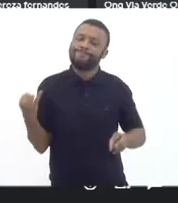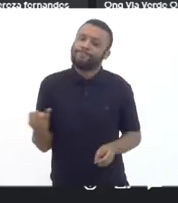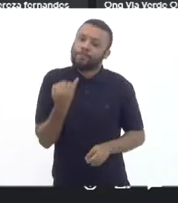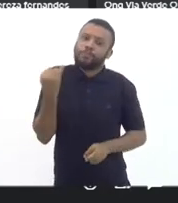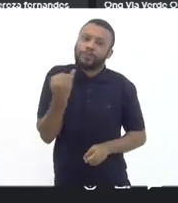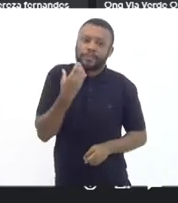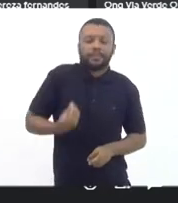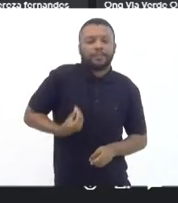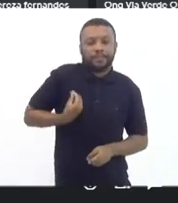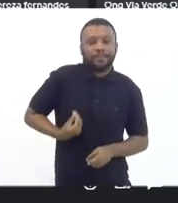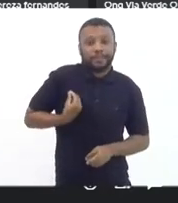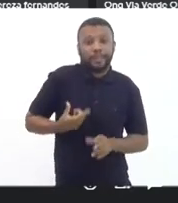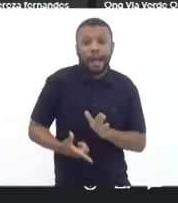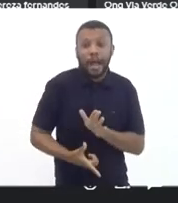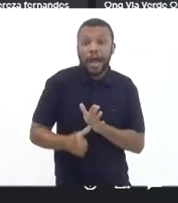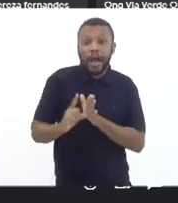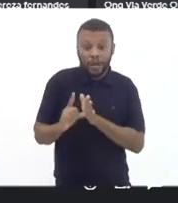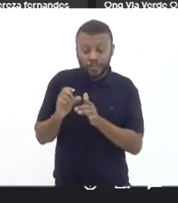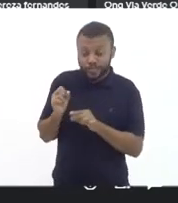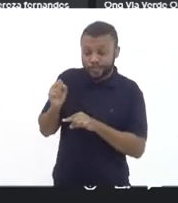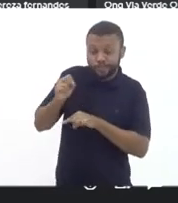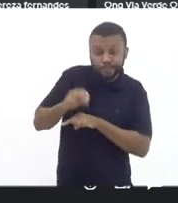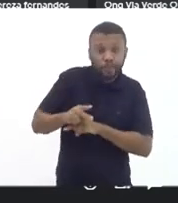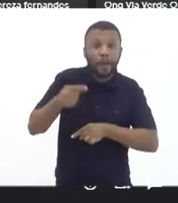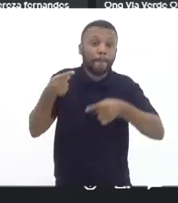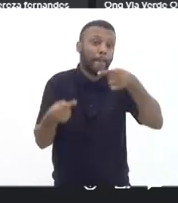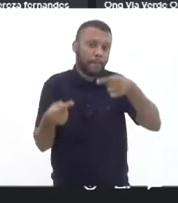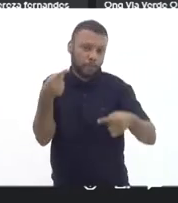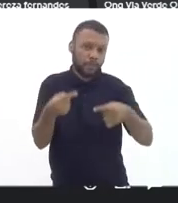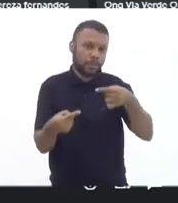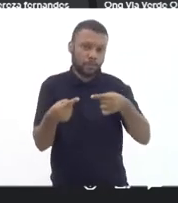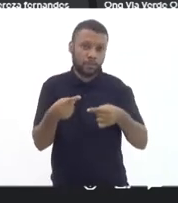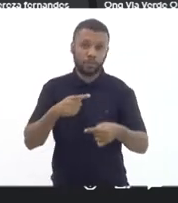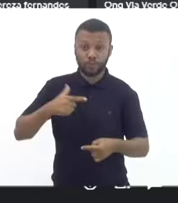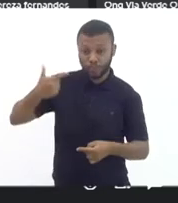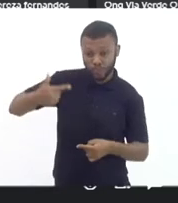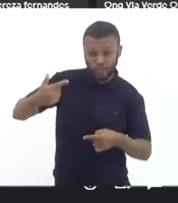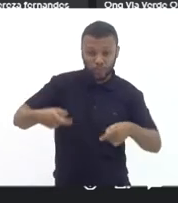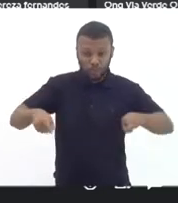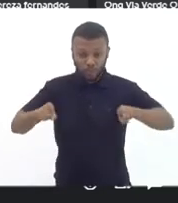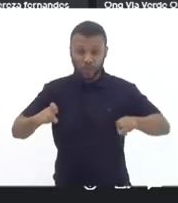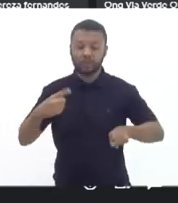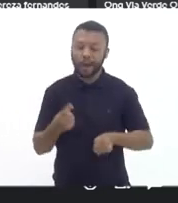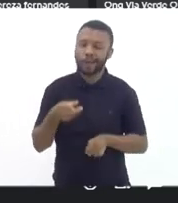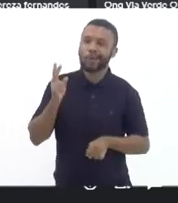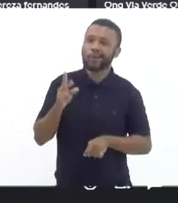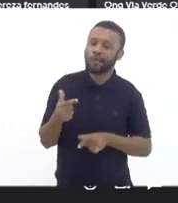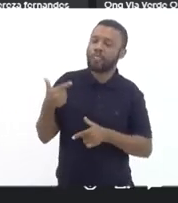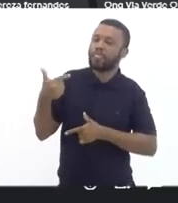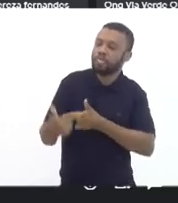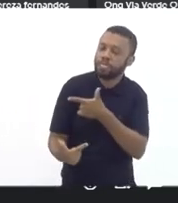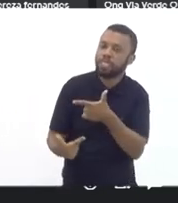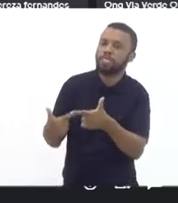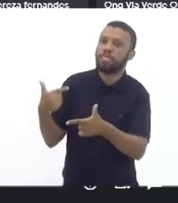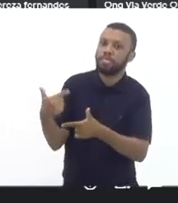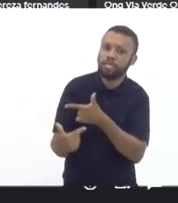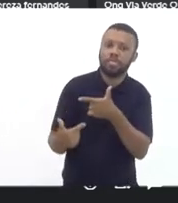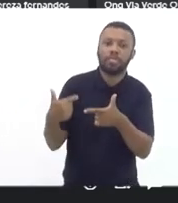antes da política. Eu estou no segundo mandato aqui e a gente continua enxugando gelo. É sobre a fauna